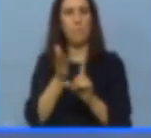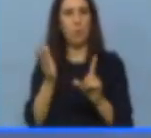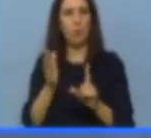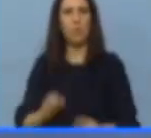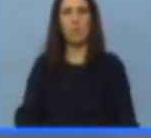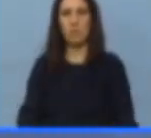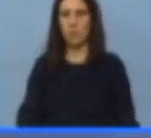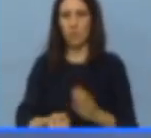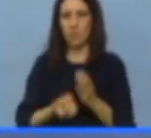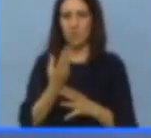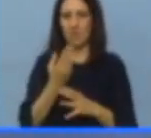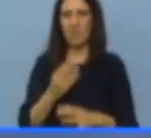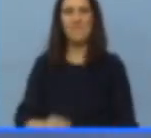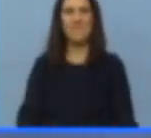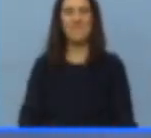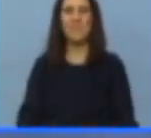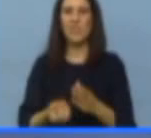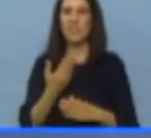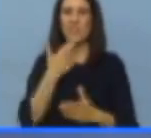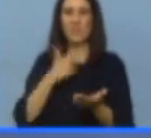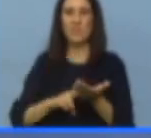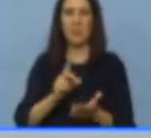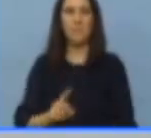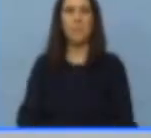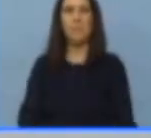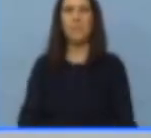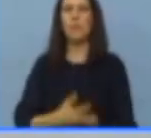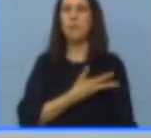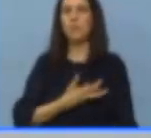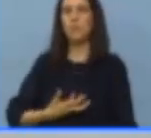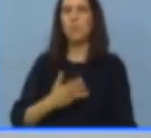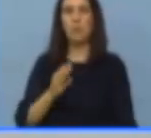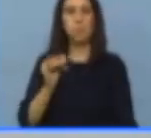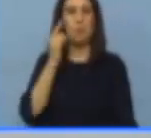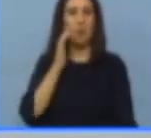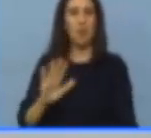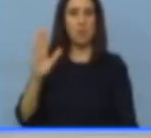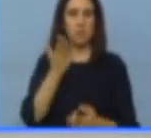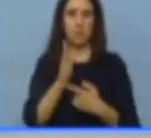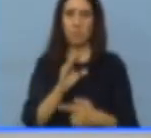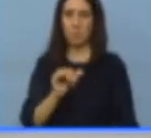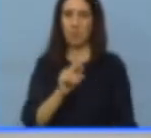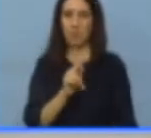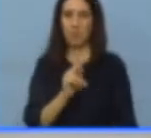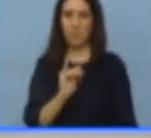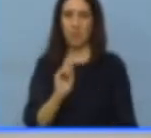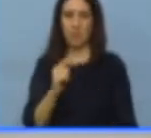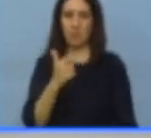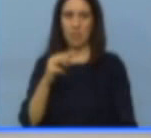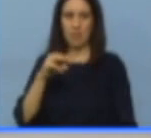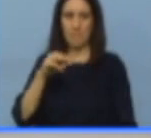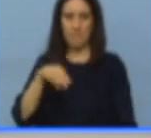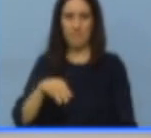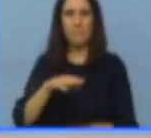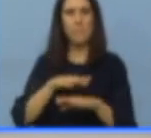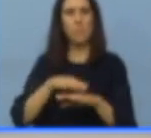carisma original. Do carisma original, o que não é verdade. E que já voltaremos a ele, mas o ir para a Ásia, nomeadamente para o Vietnã, é sobretudo pela promessa de vocações que